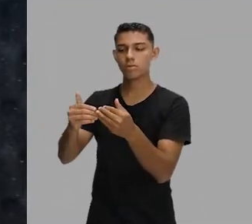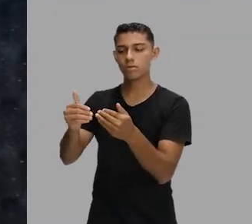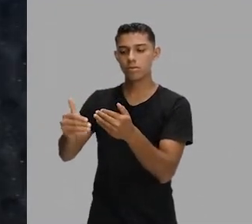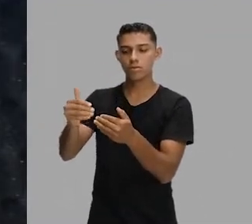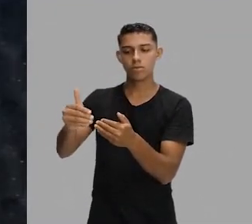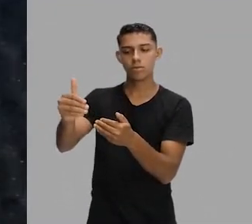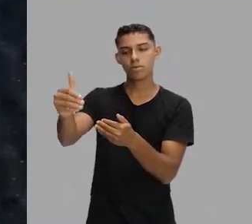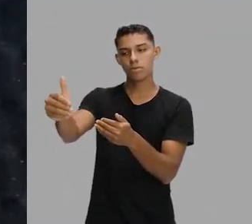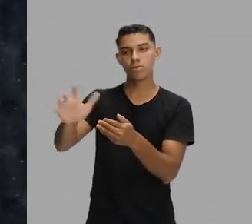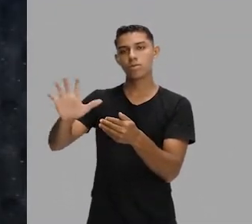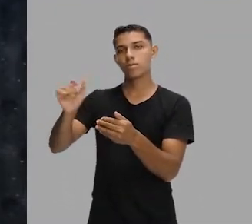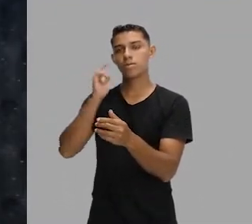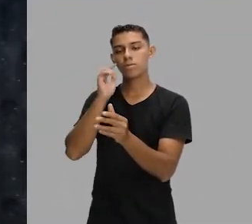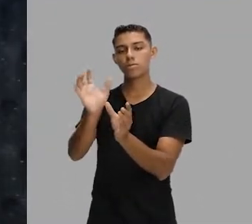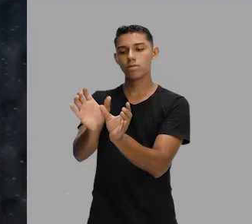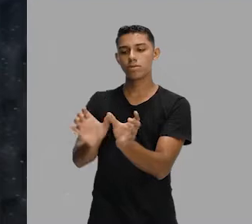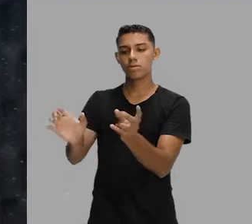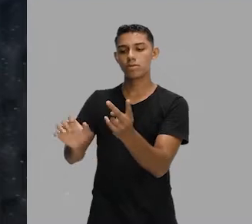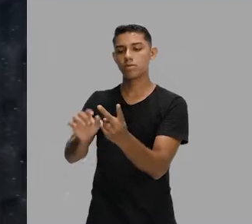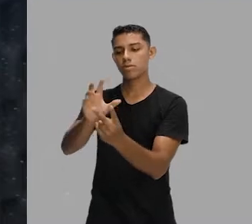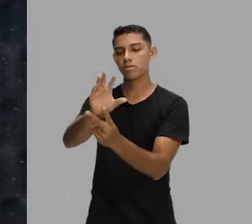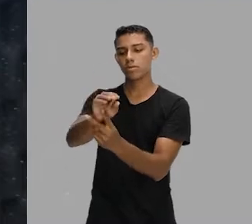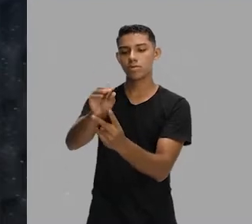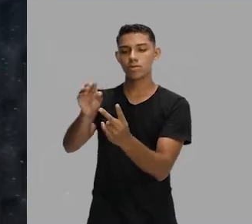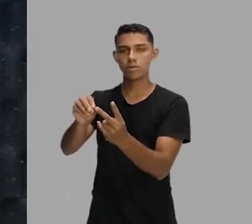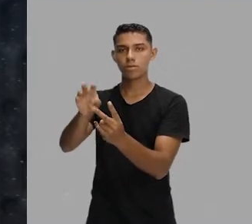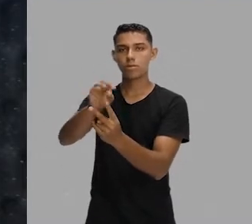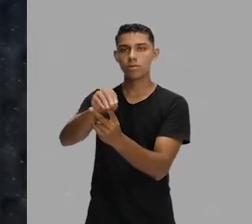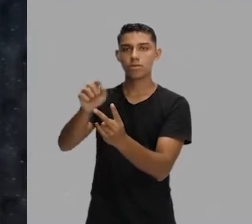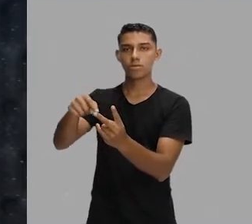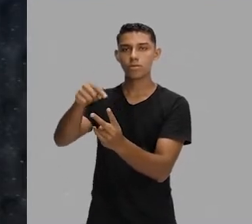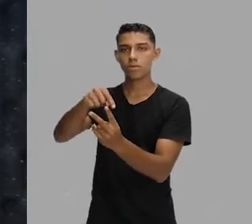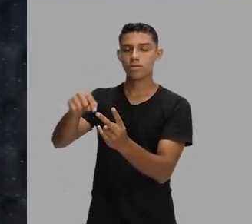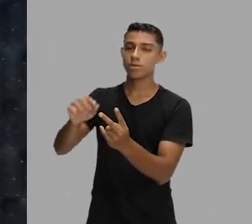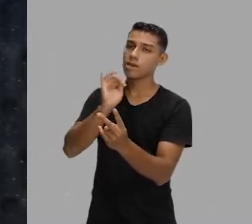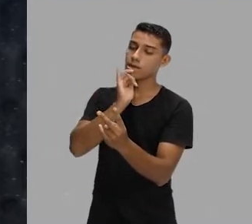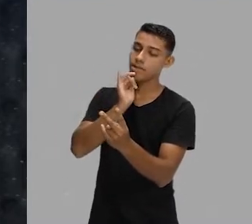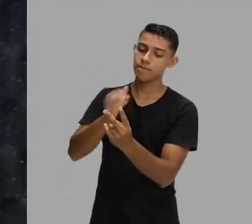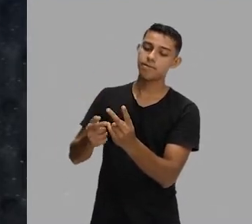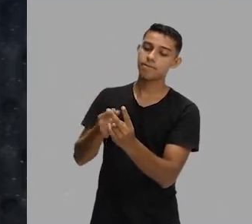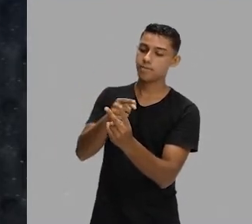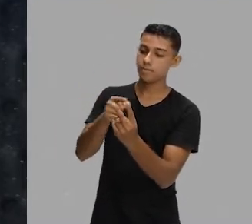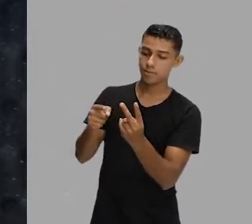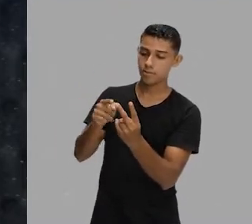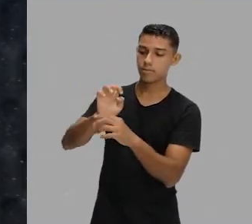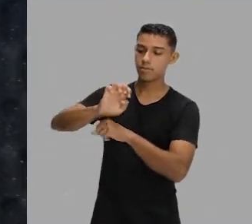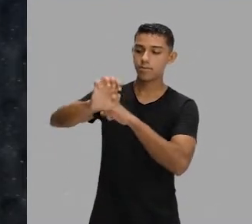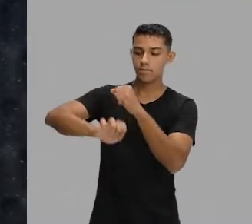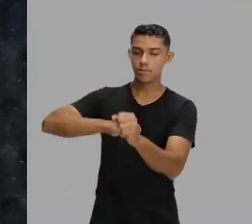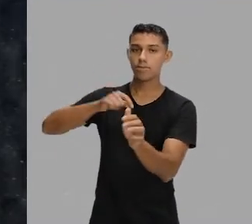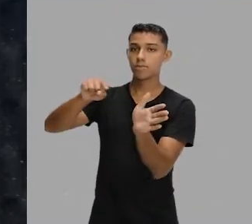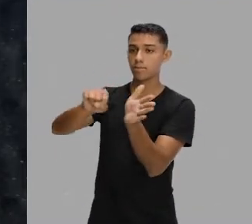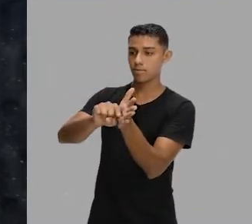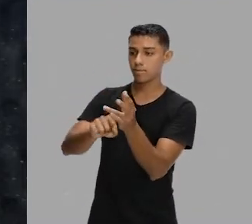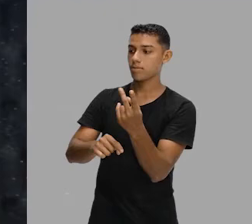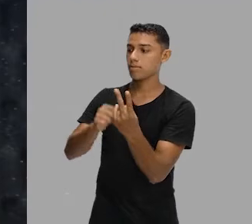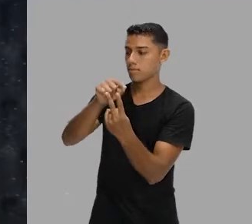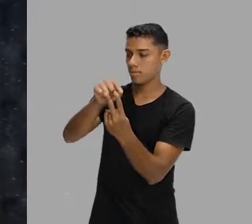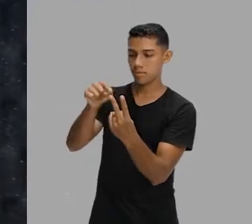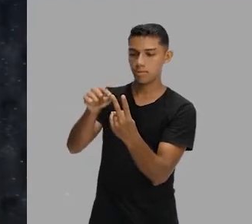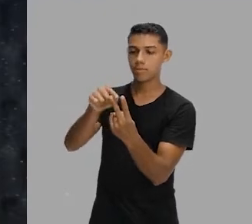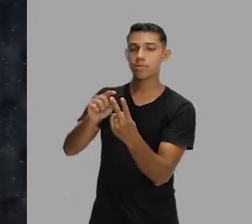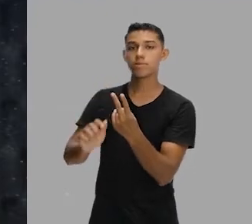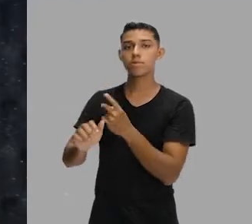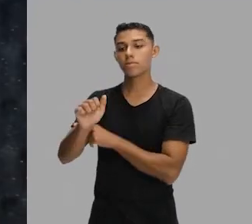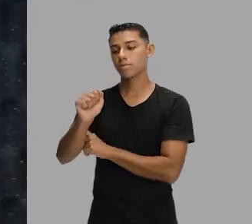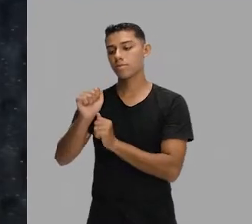contado para ambos os átomos. Então, aquele par, aqueles dois elétrons, eles são contados para os